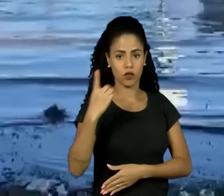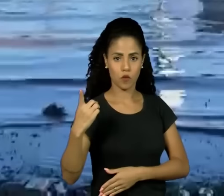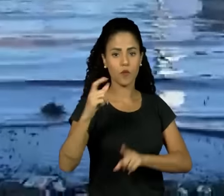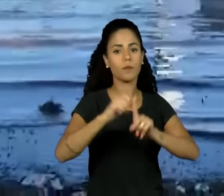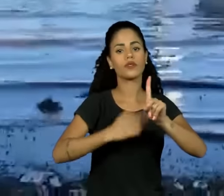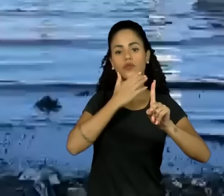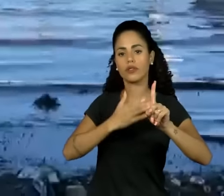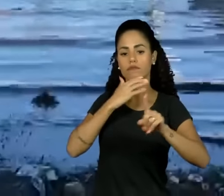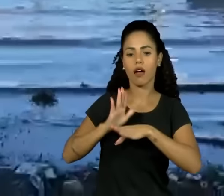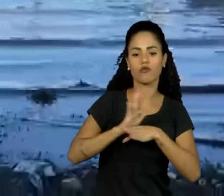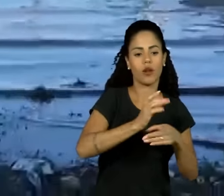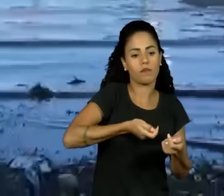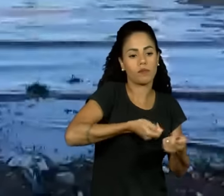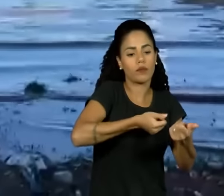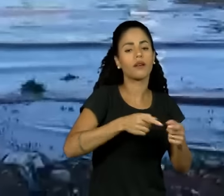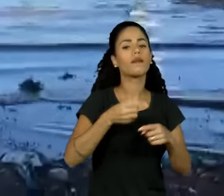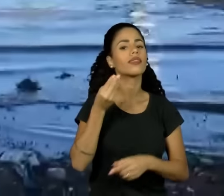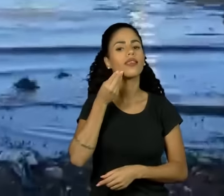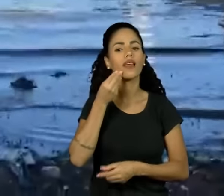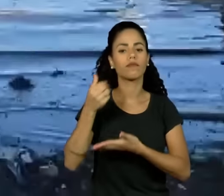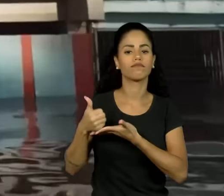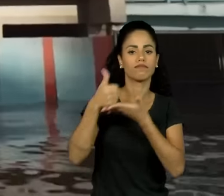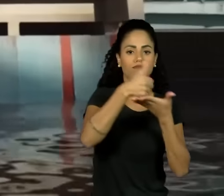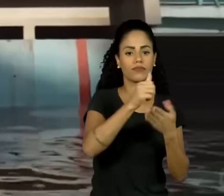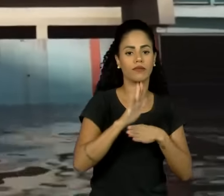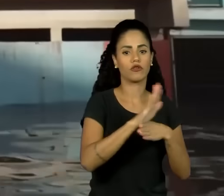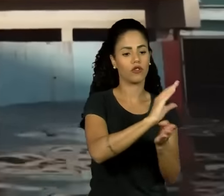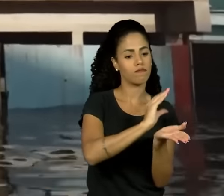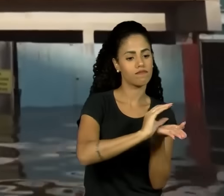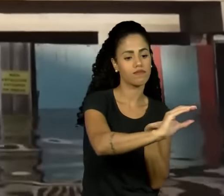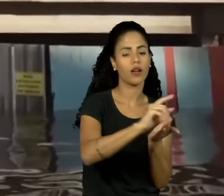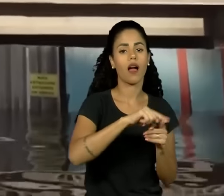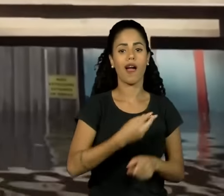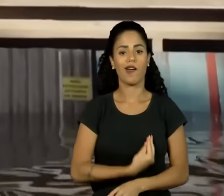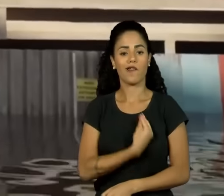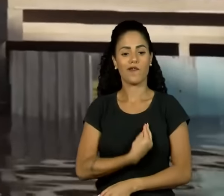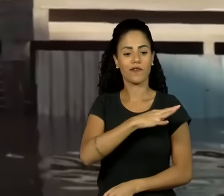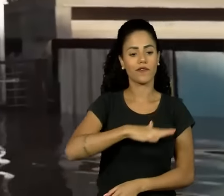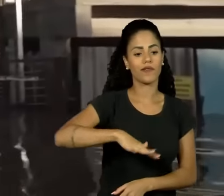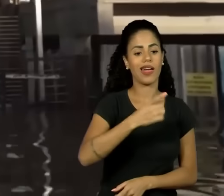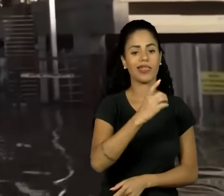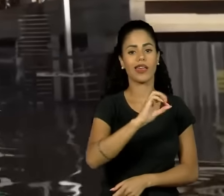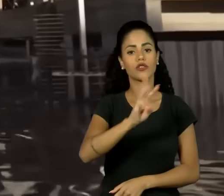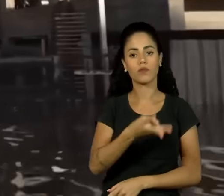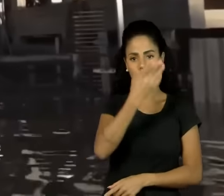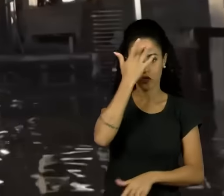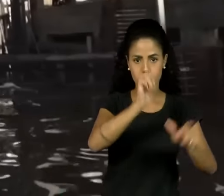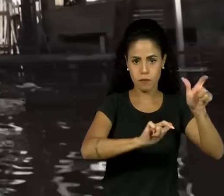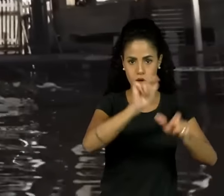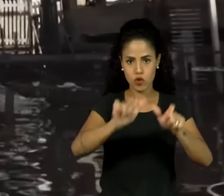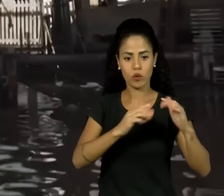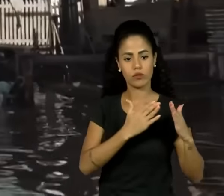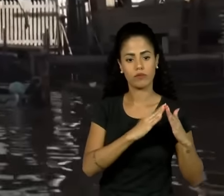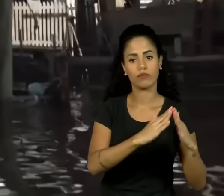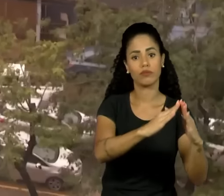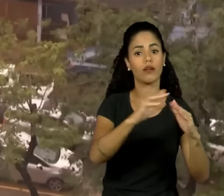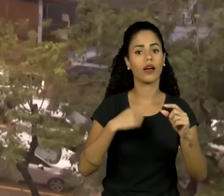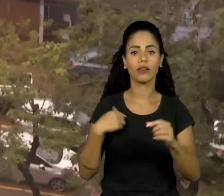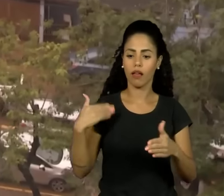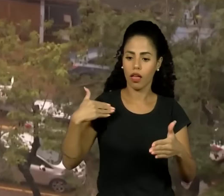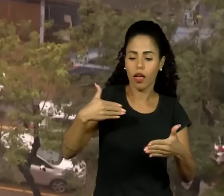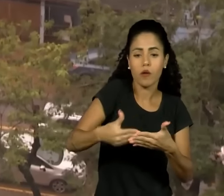para facilitar a distribuição de recursos financeiros. Vivem ali mais de 10 milhões de pessoas. Em poucos